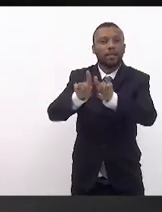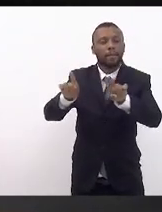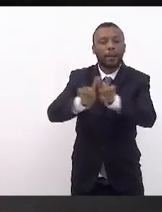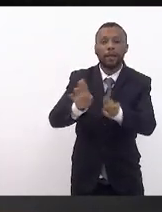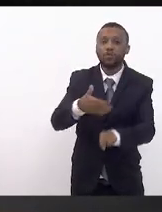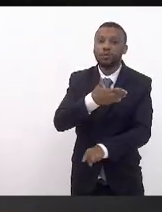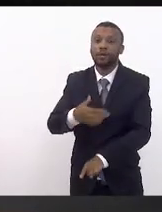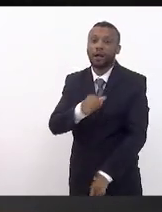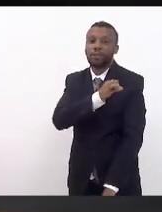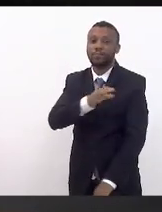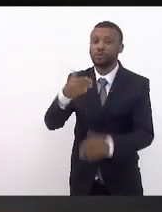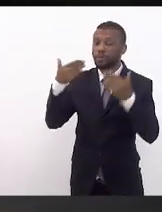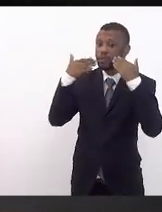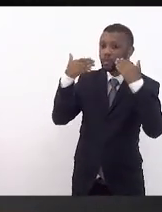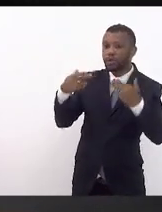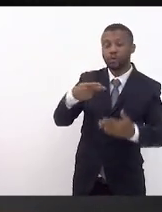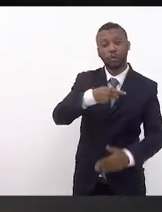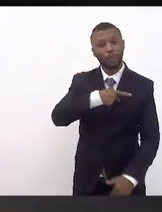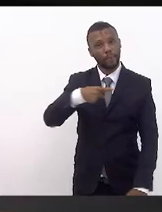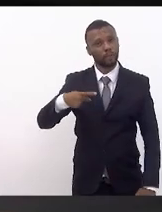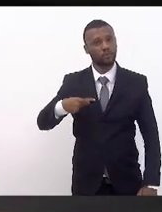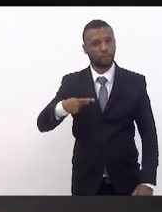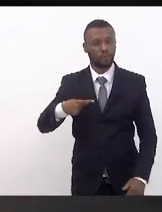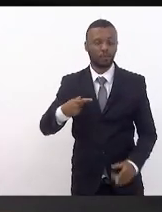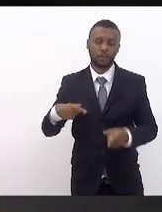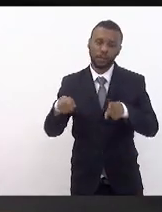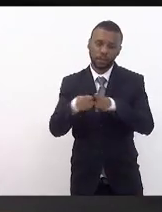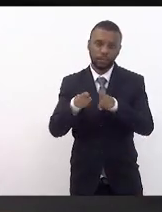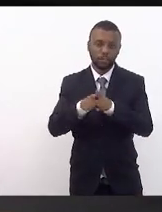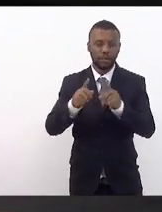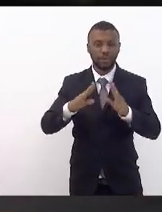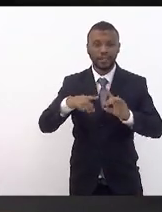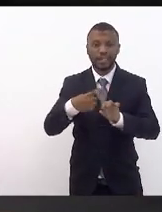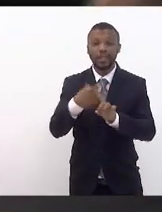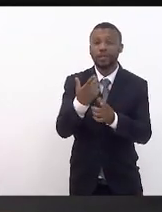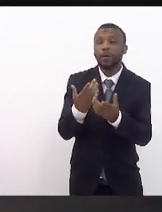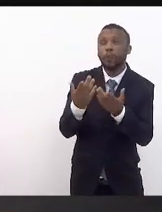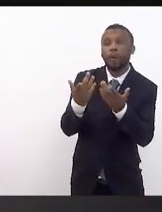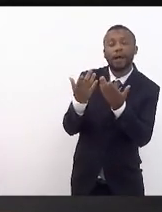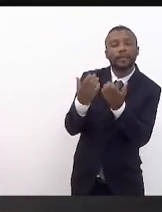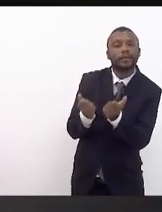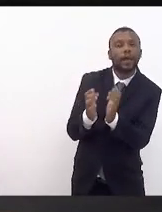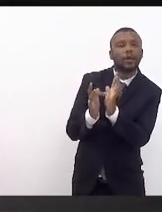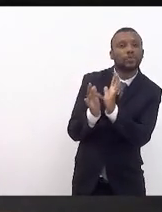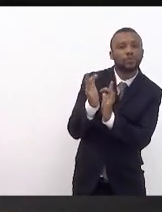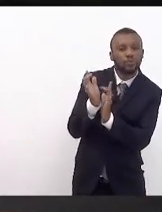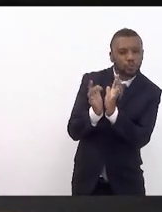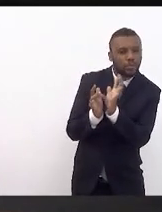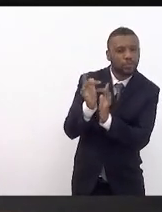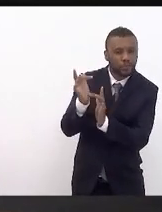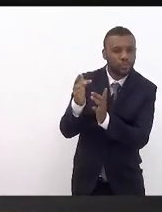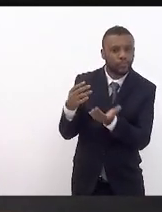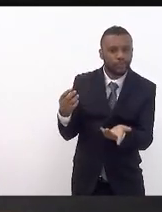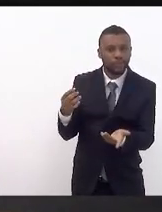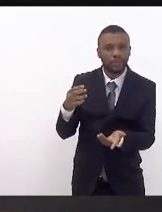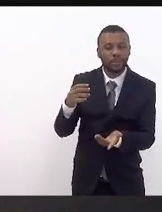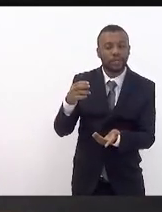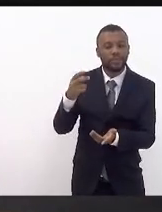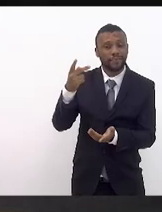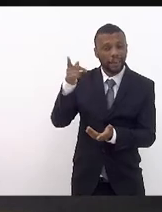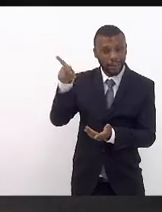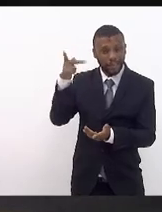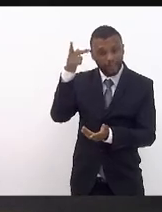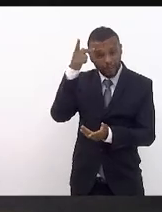do pastor que foi também pastor da igreja onde eu me converti, Irlane Pereira de Azevedo, que vem de São